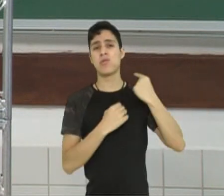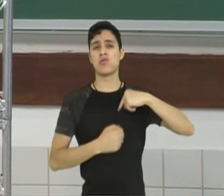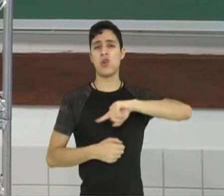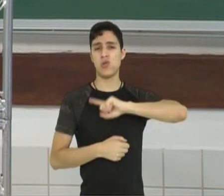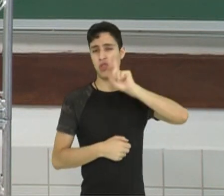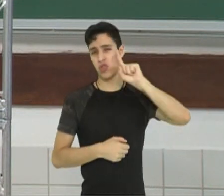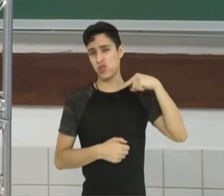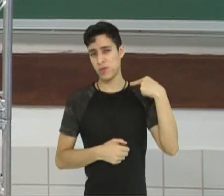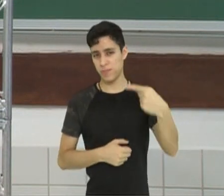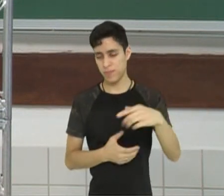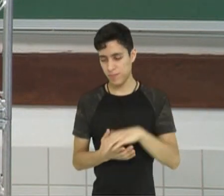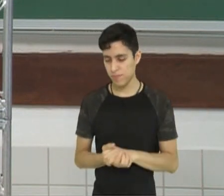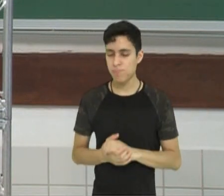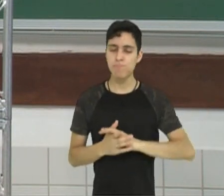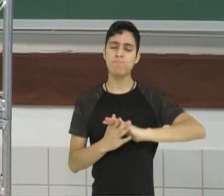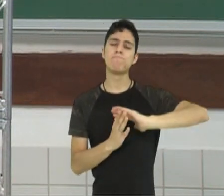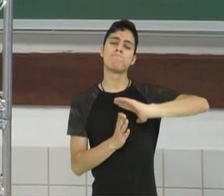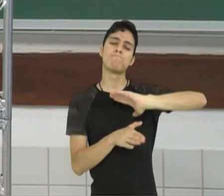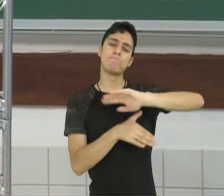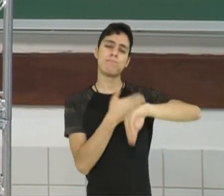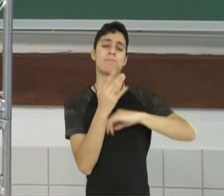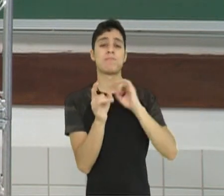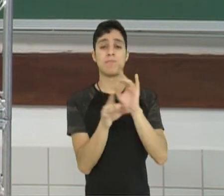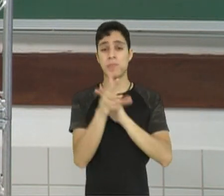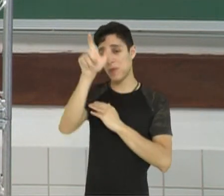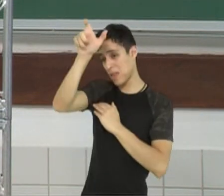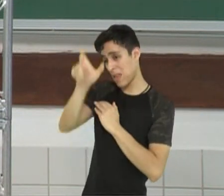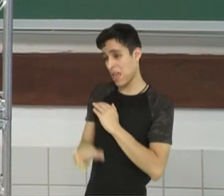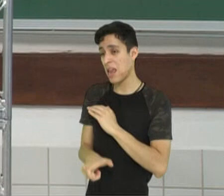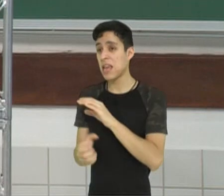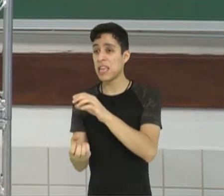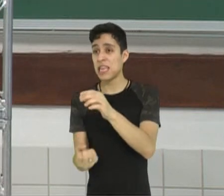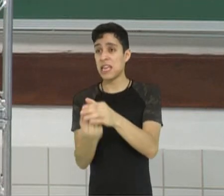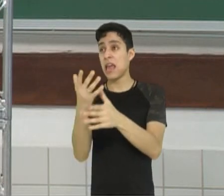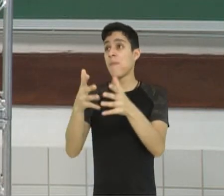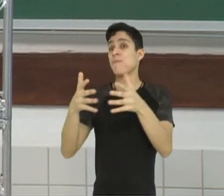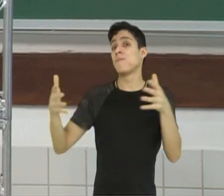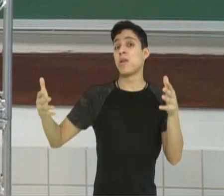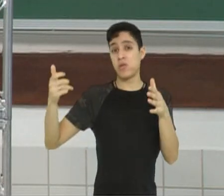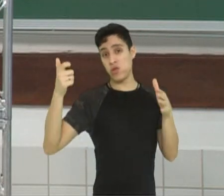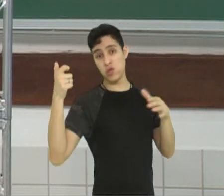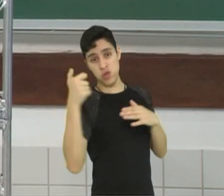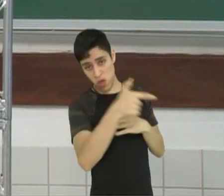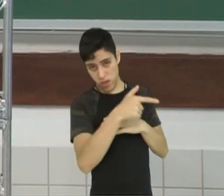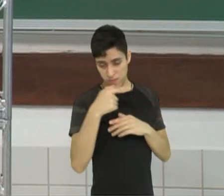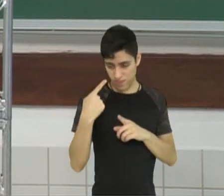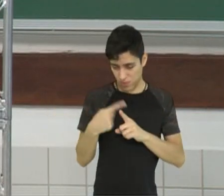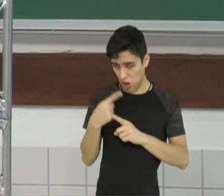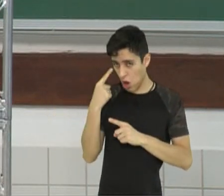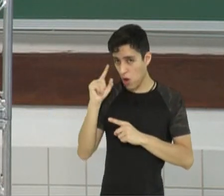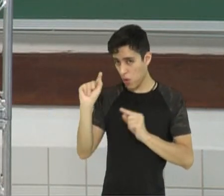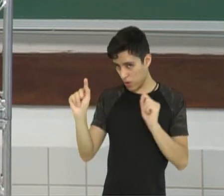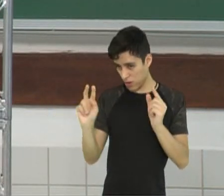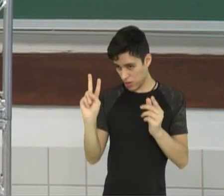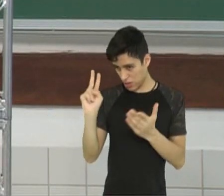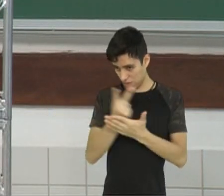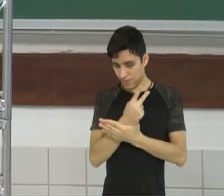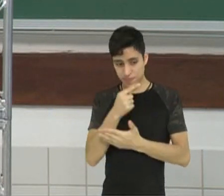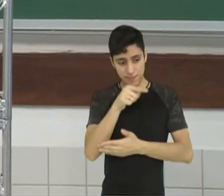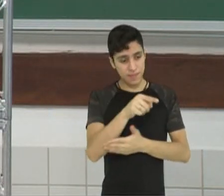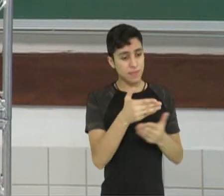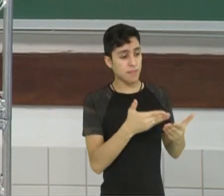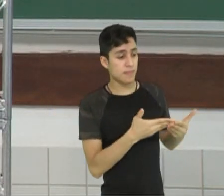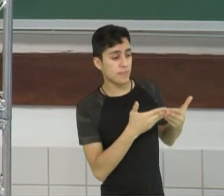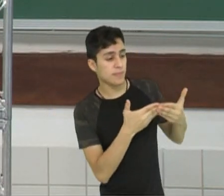dessa exposição, depois ele vai criar uma outra intervenção artística muito maior. Porque o que aconteceu? Essa exposição dos